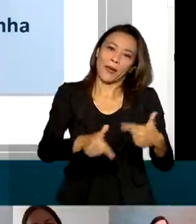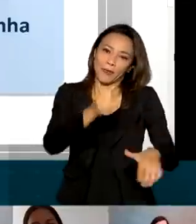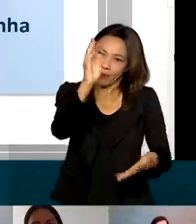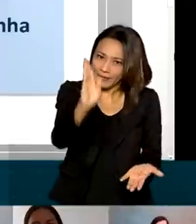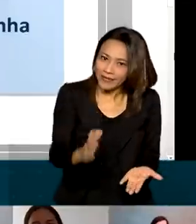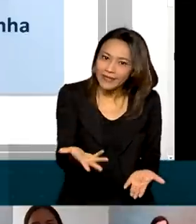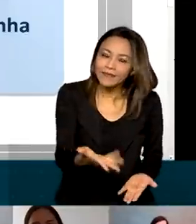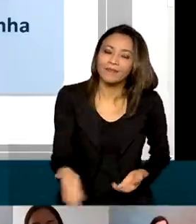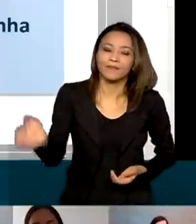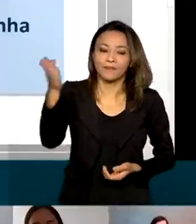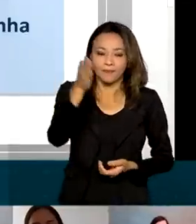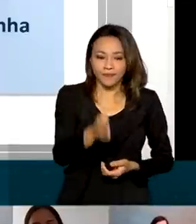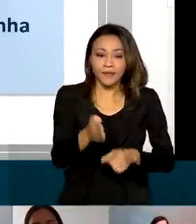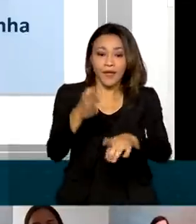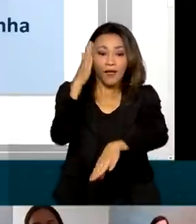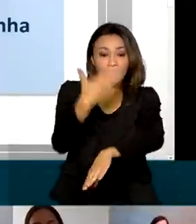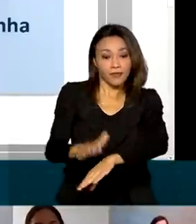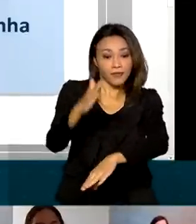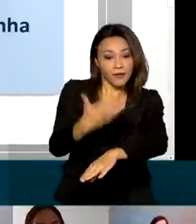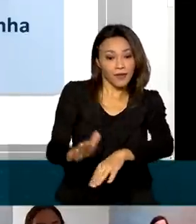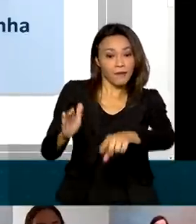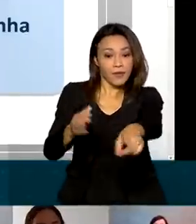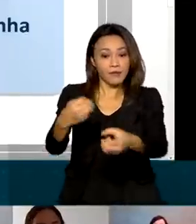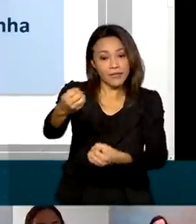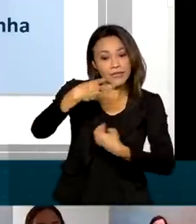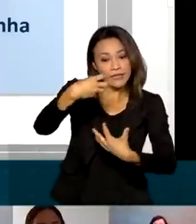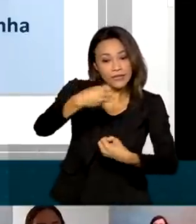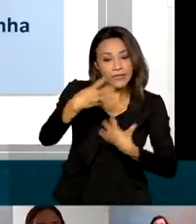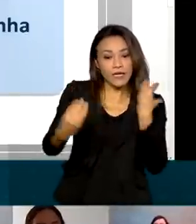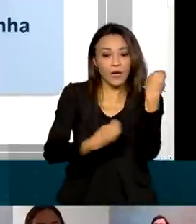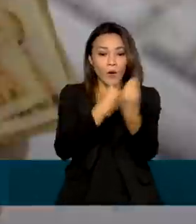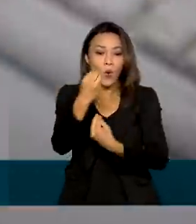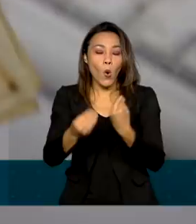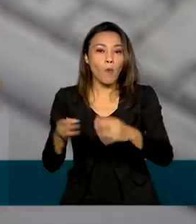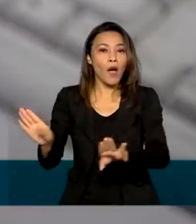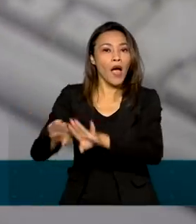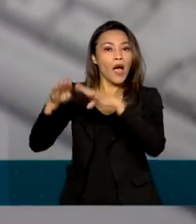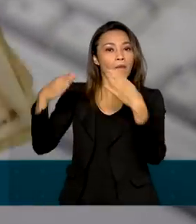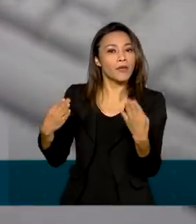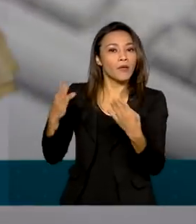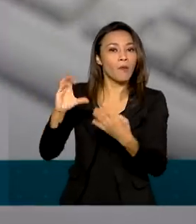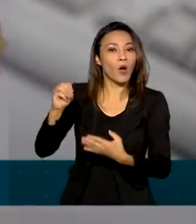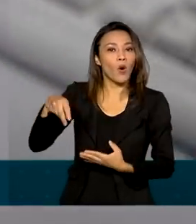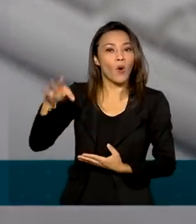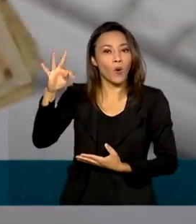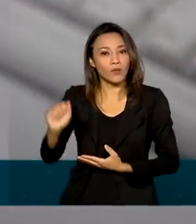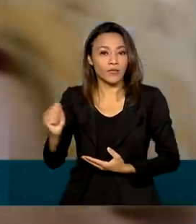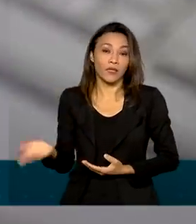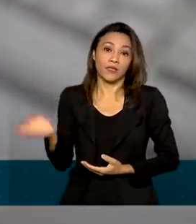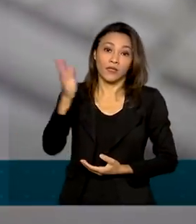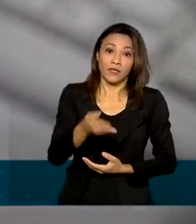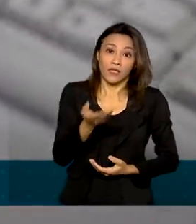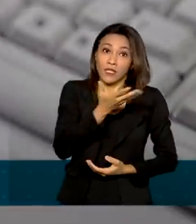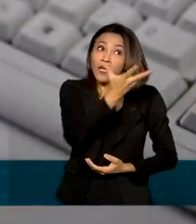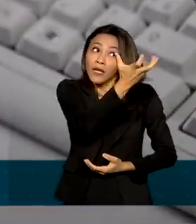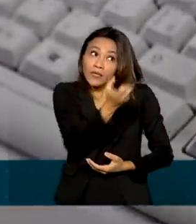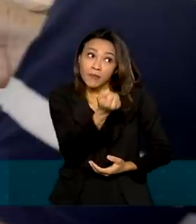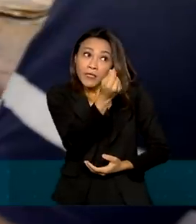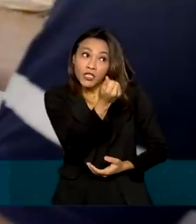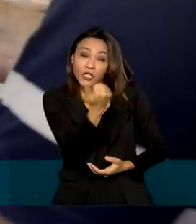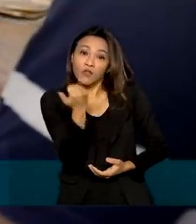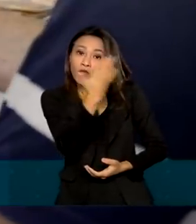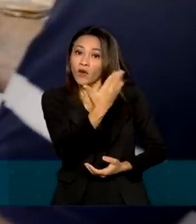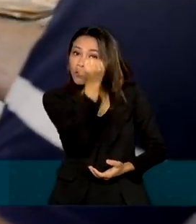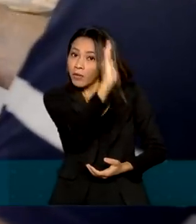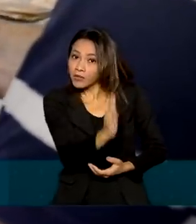A capacitação também explica como abrir uma conta corrente, enviar e receber dinheiro do exterior e